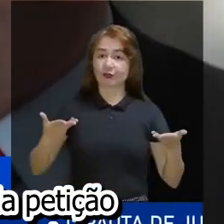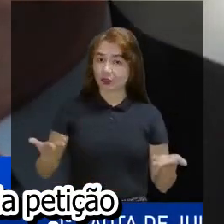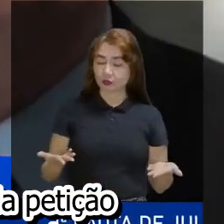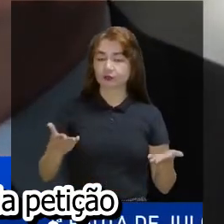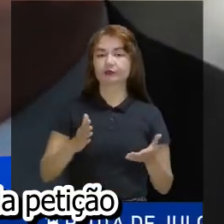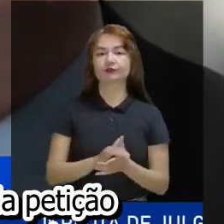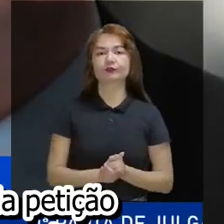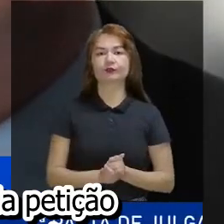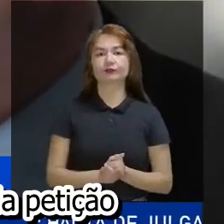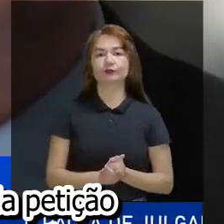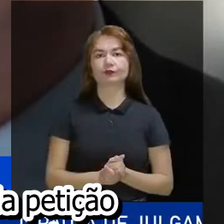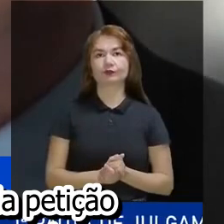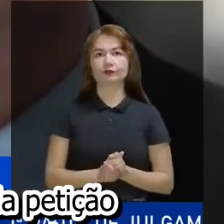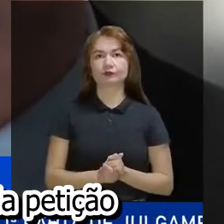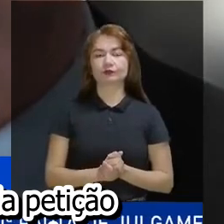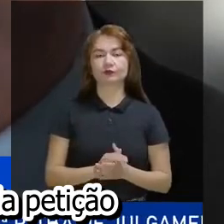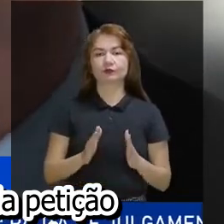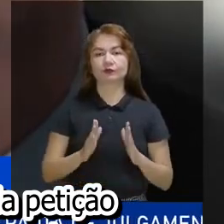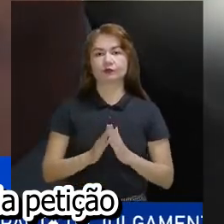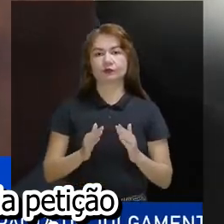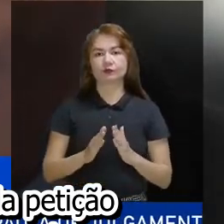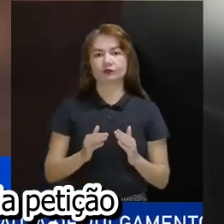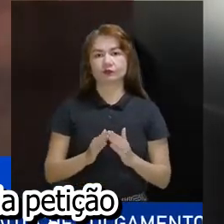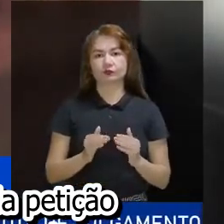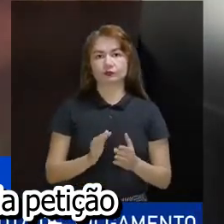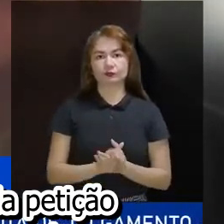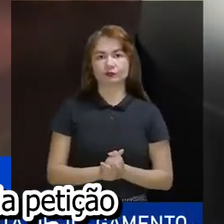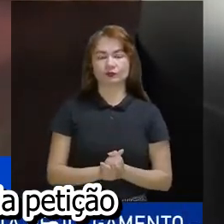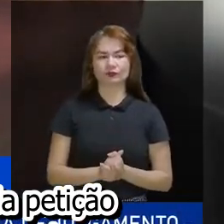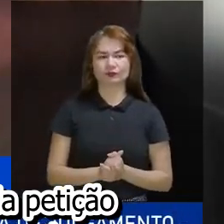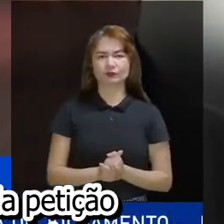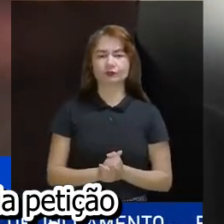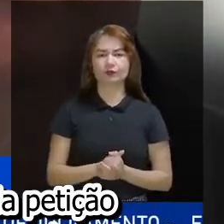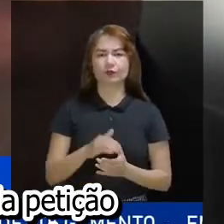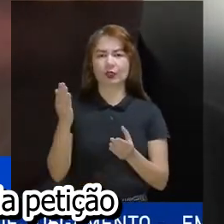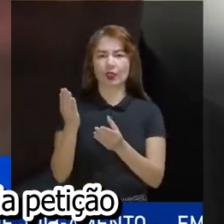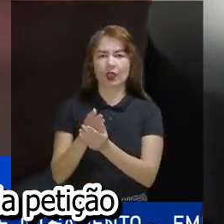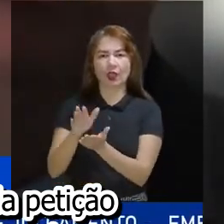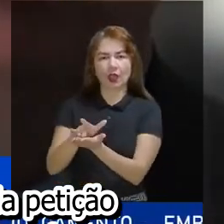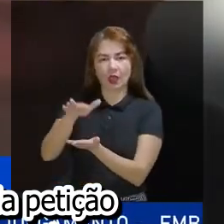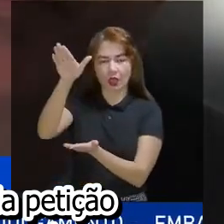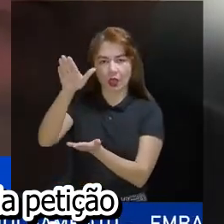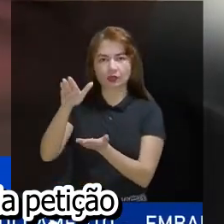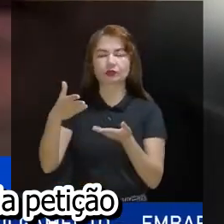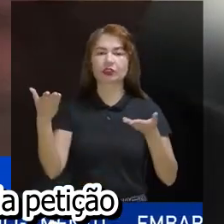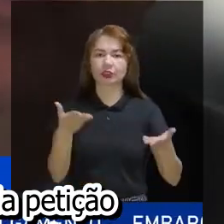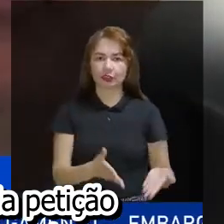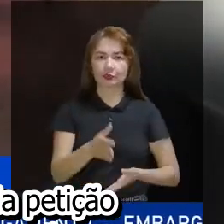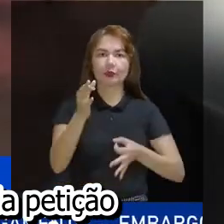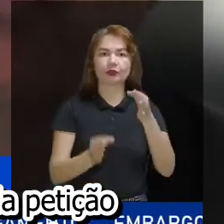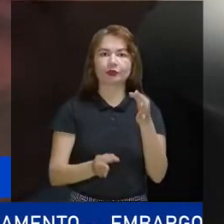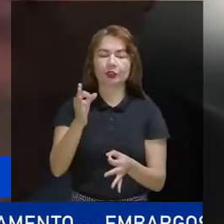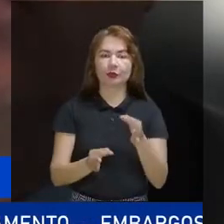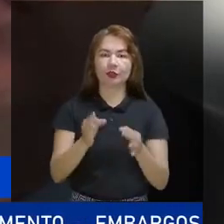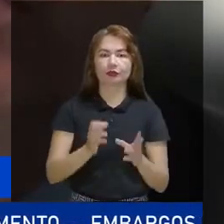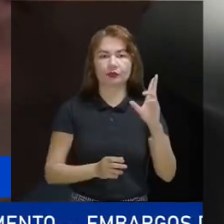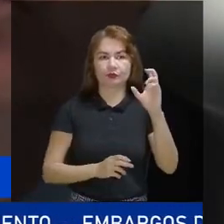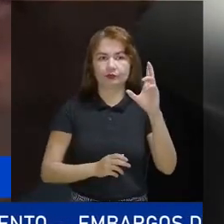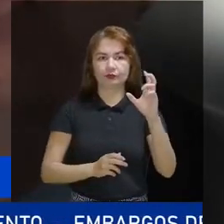veja-se um recorte dos pedidos que constam da petição inicial dos presentes autos trazidos aqui para julgamento. Abro